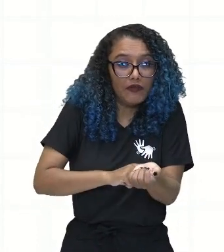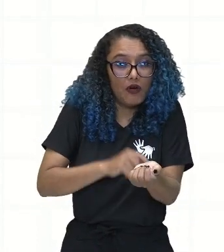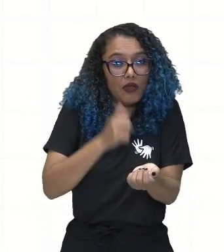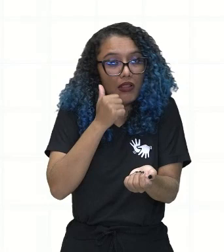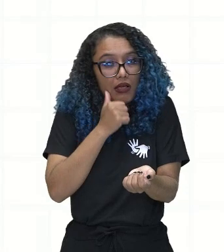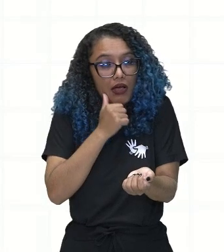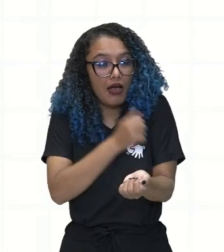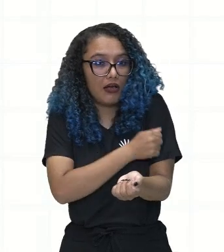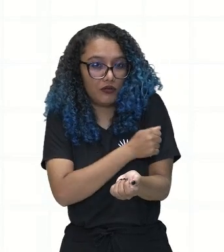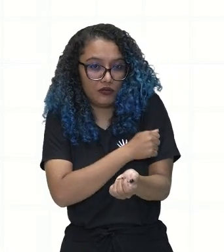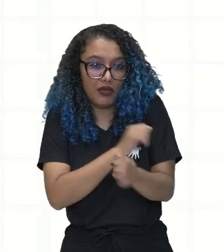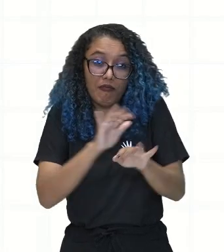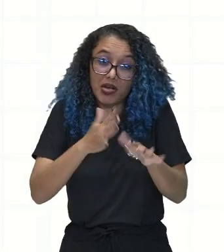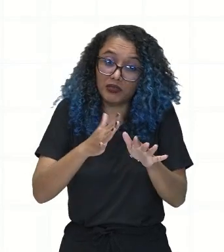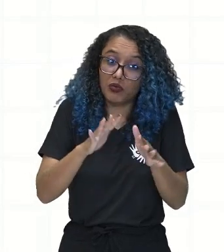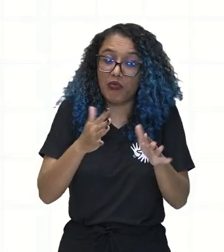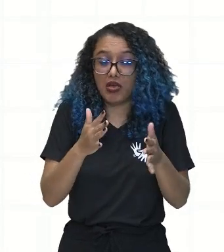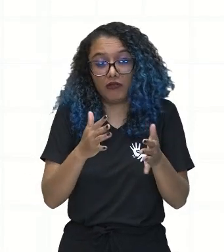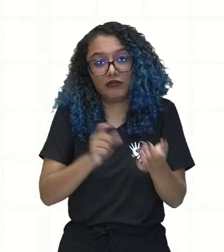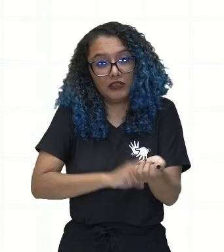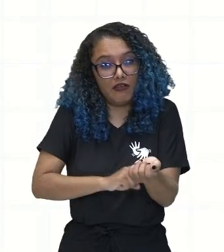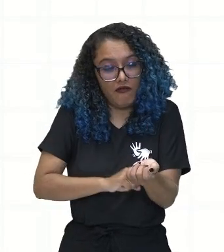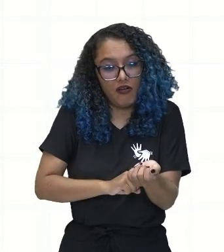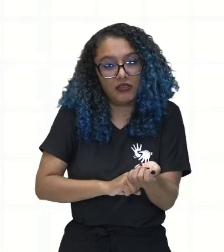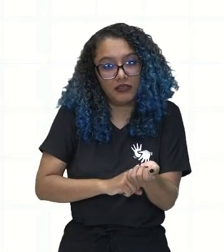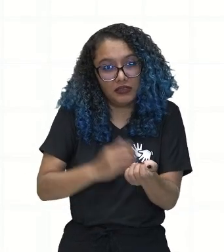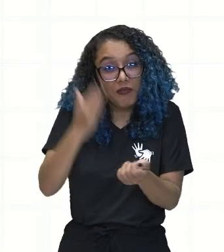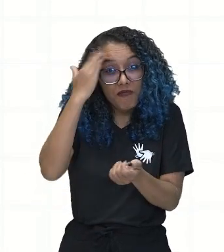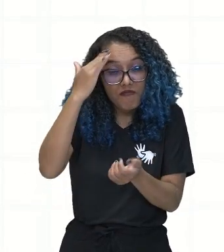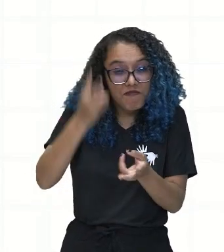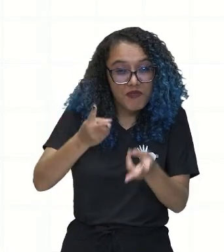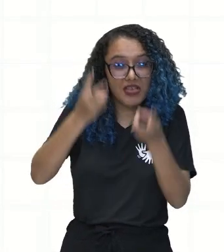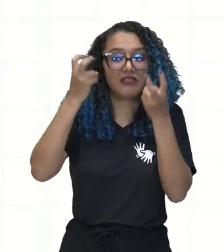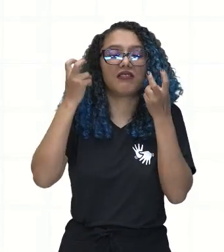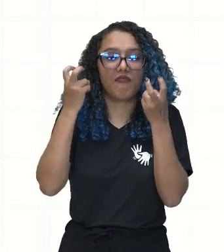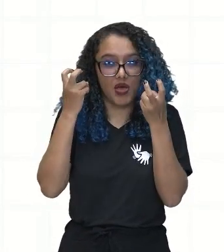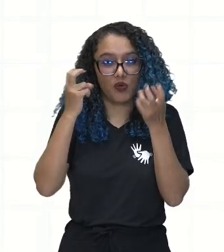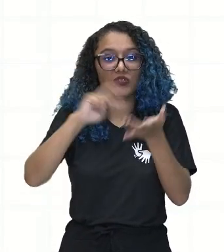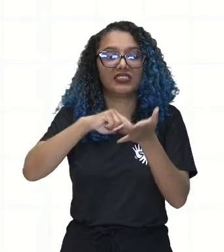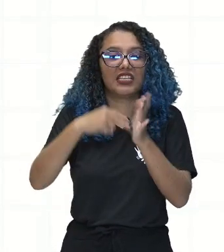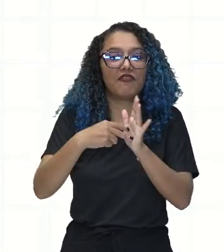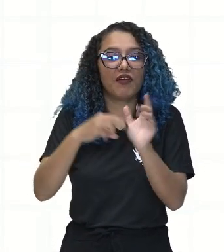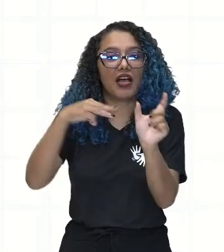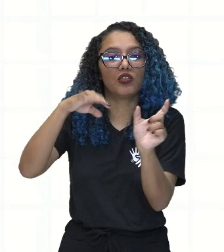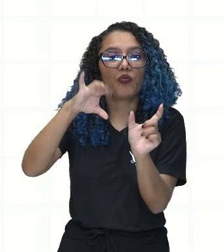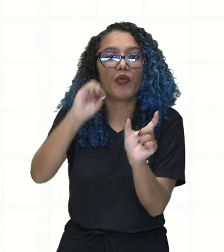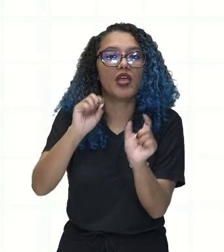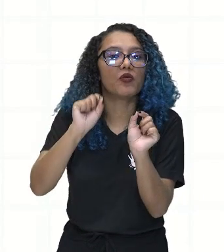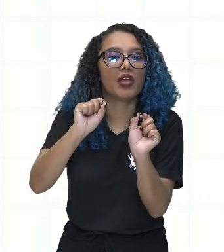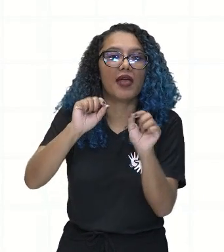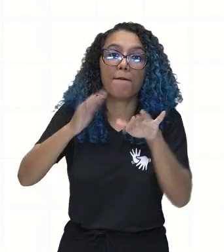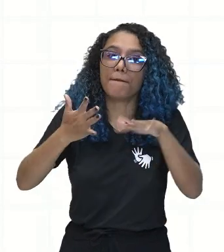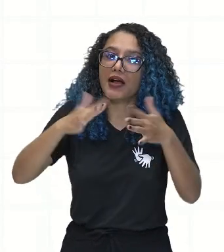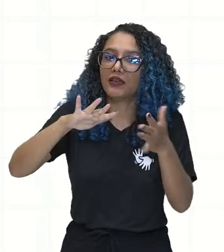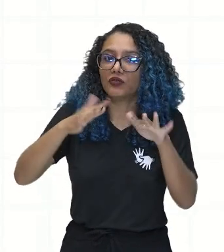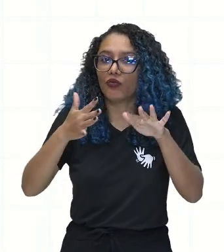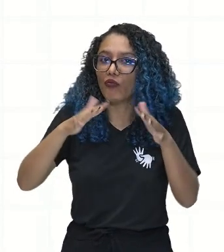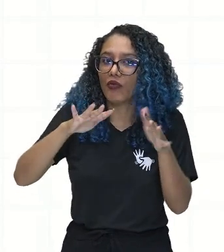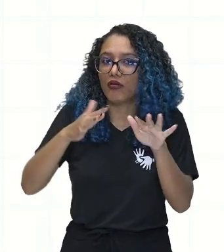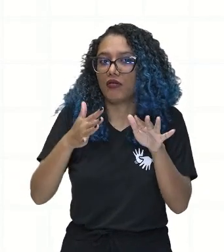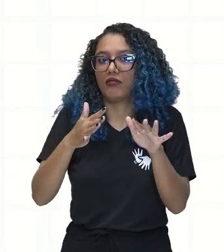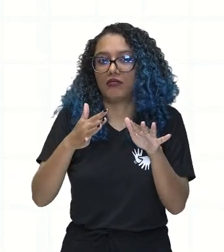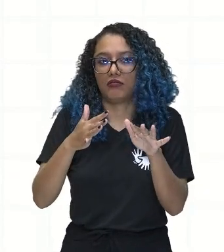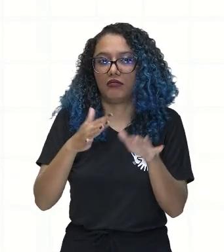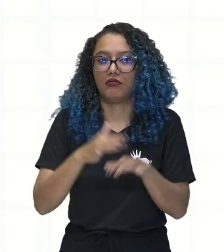ou menos. Entenderam essa relação? Então, notem aí que meio aqui é um advérbio.